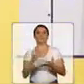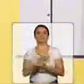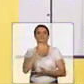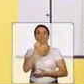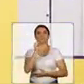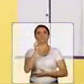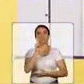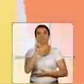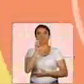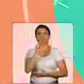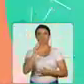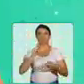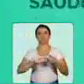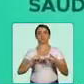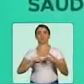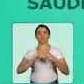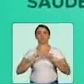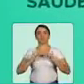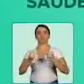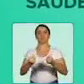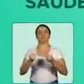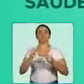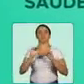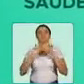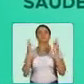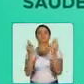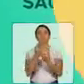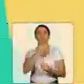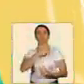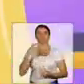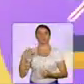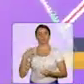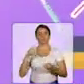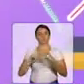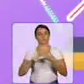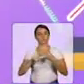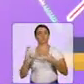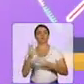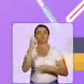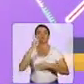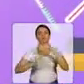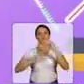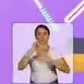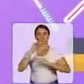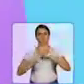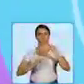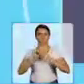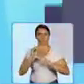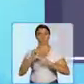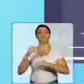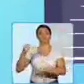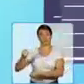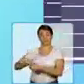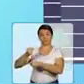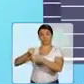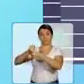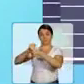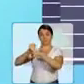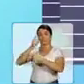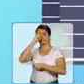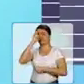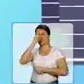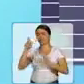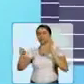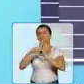SUS do município, fortalecer o sistema saúde da família e valorizar os profissionais. Vou garantir